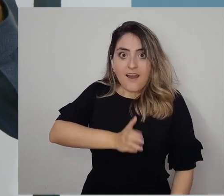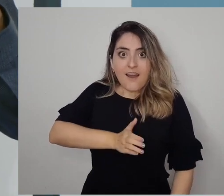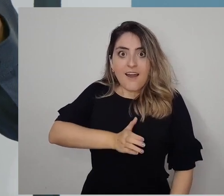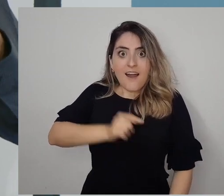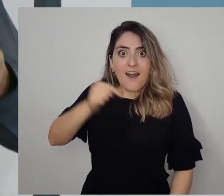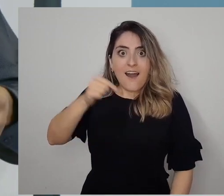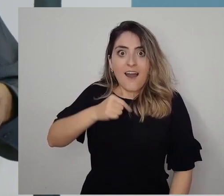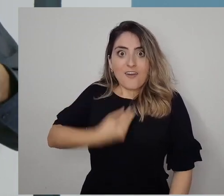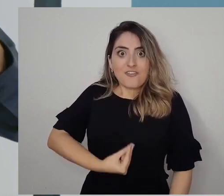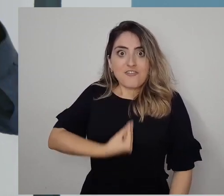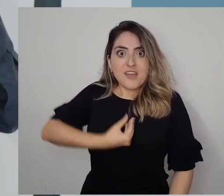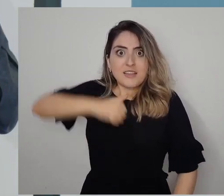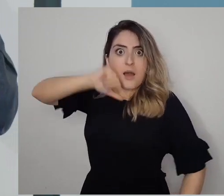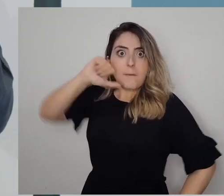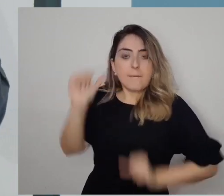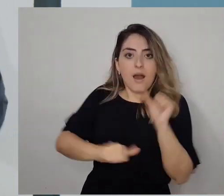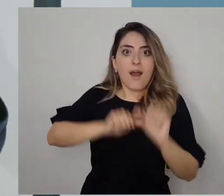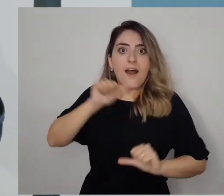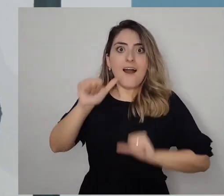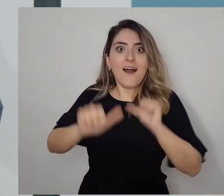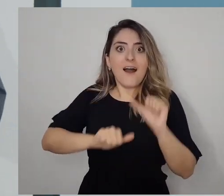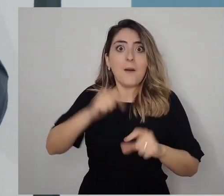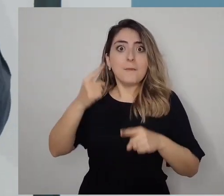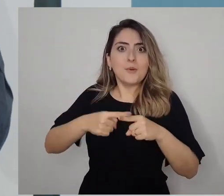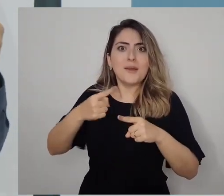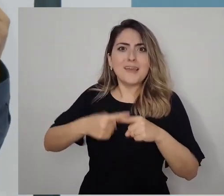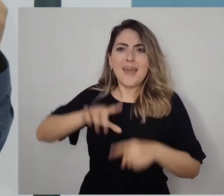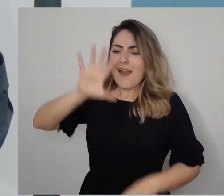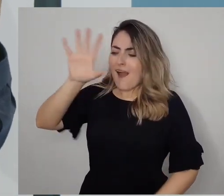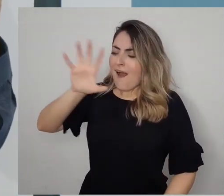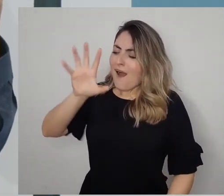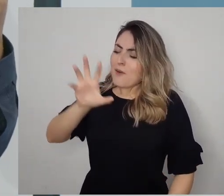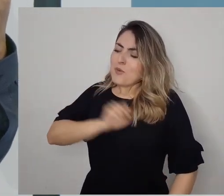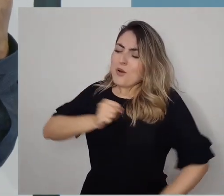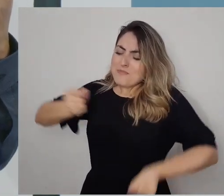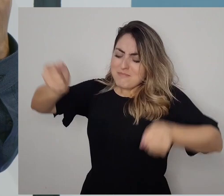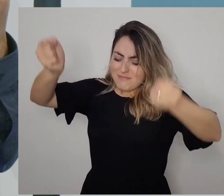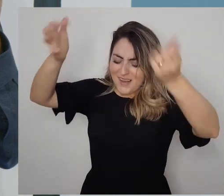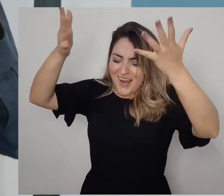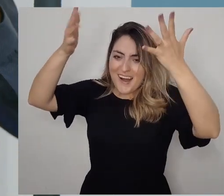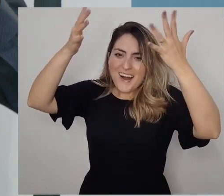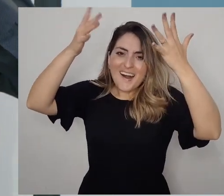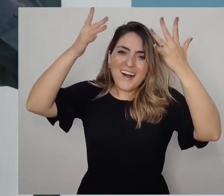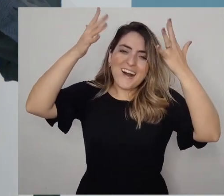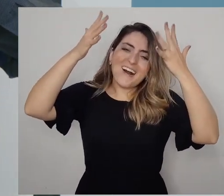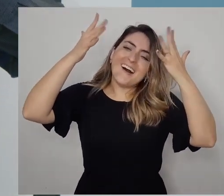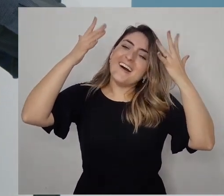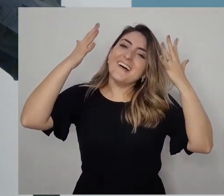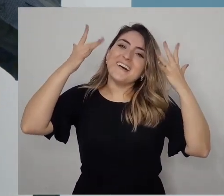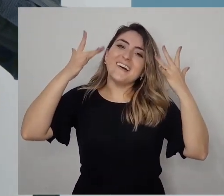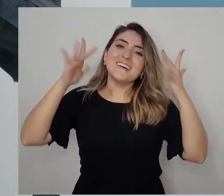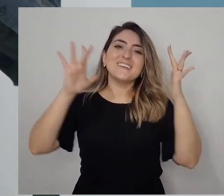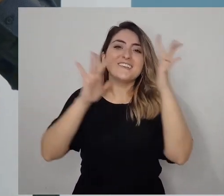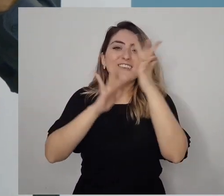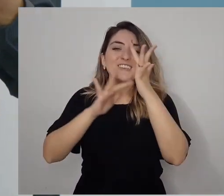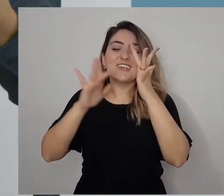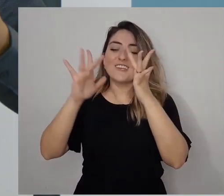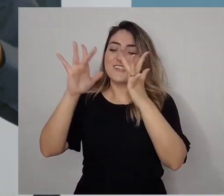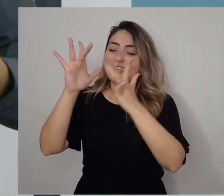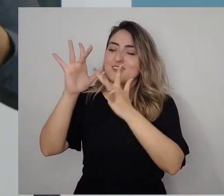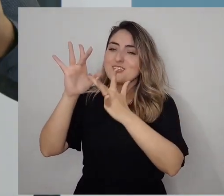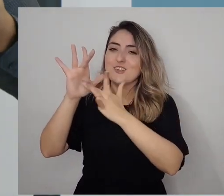derrama misericórdia, derrama amor, mesmo quando nós estávamos mortos. Ele agora vem e ele